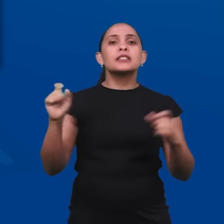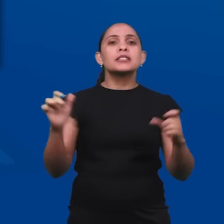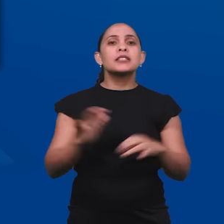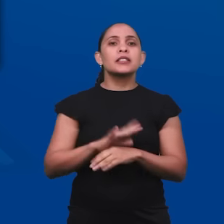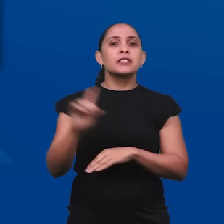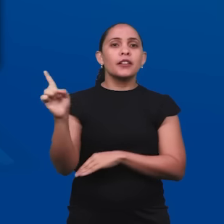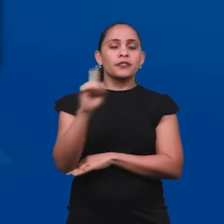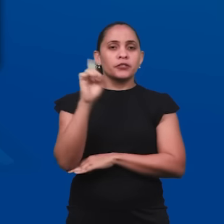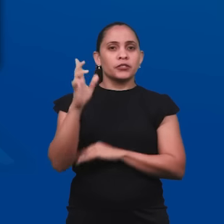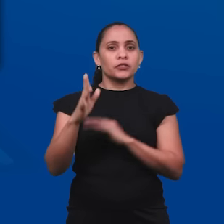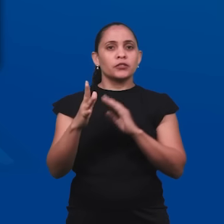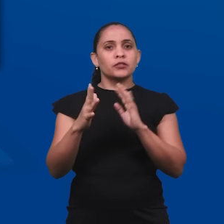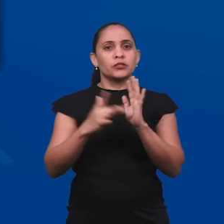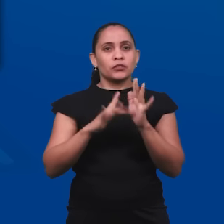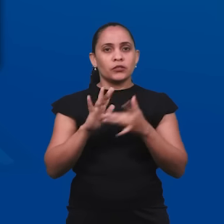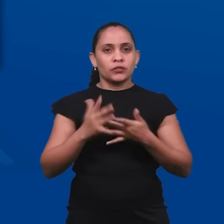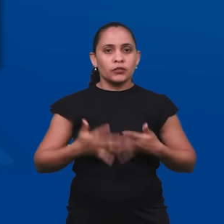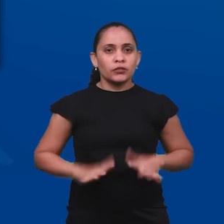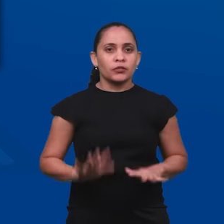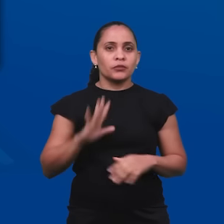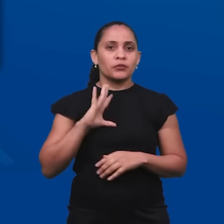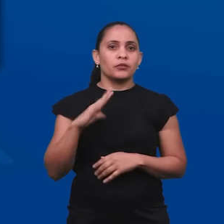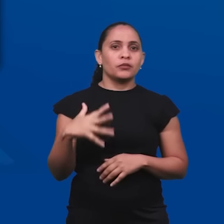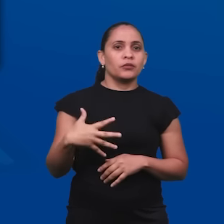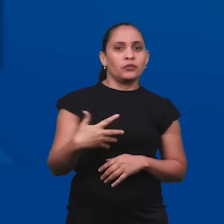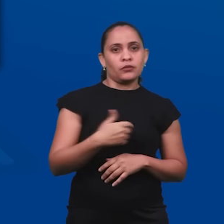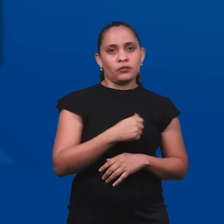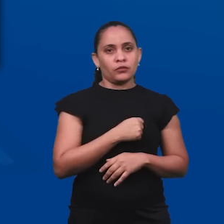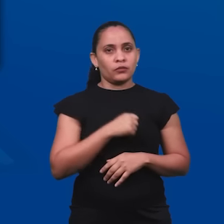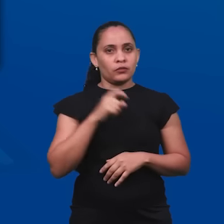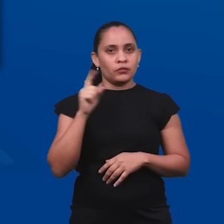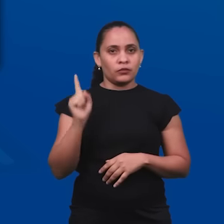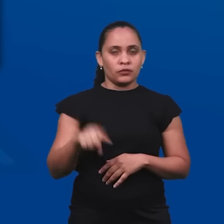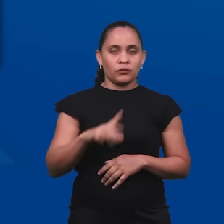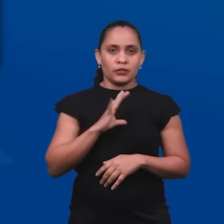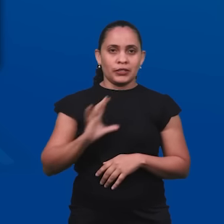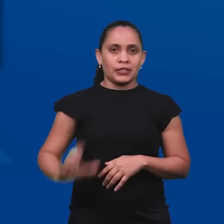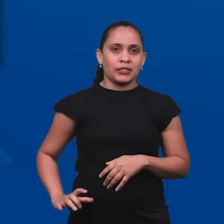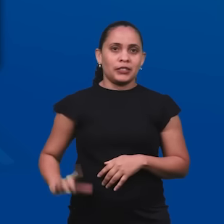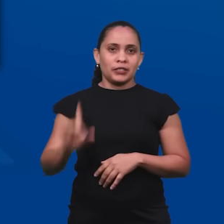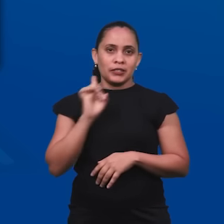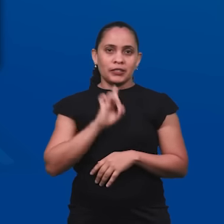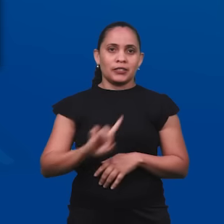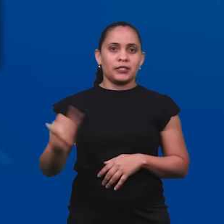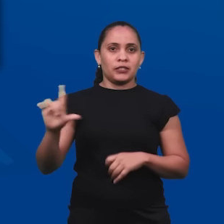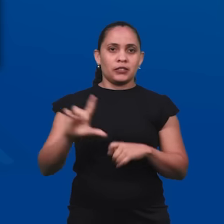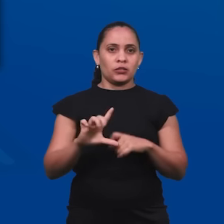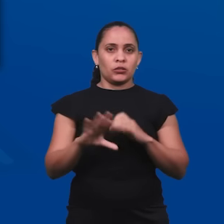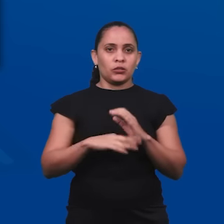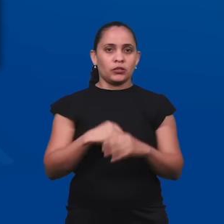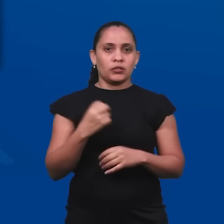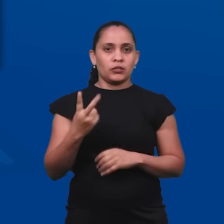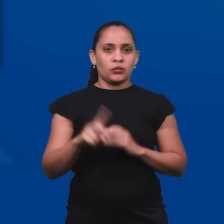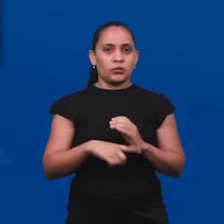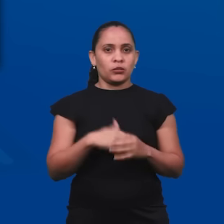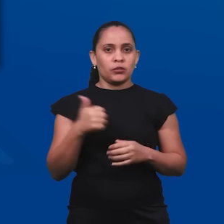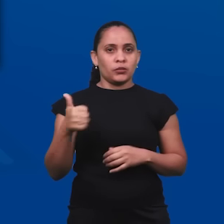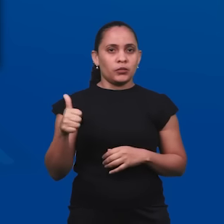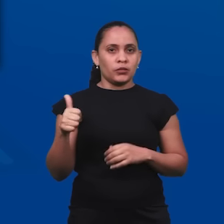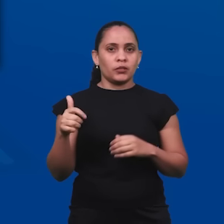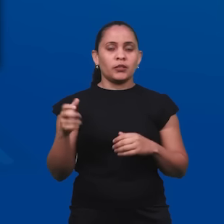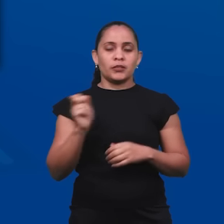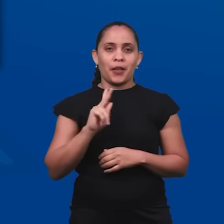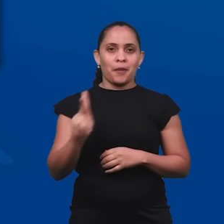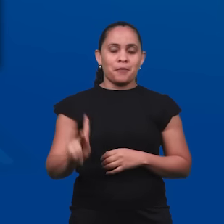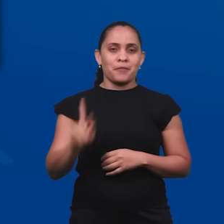nasceu hoje o Salvador, que é Cristo o Senhor. Lucas 2:11. A paz